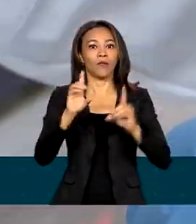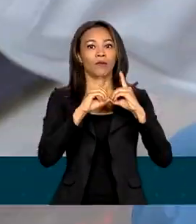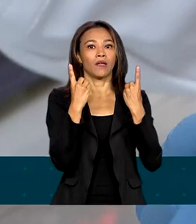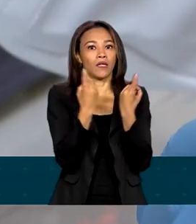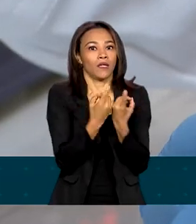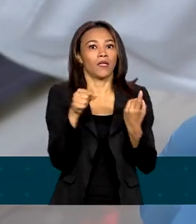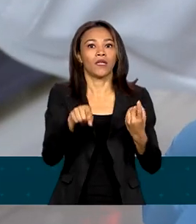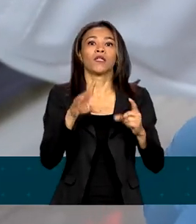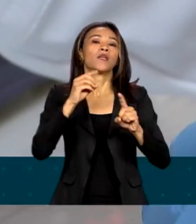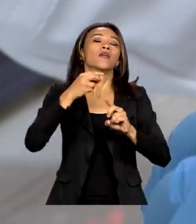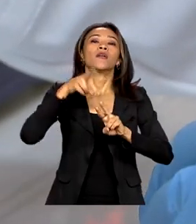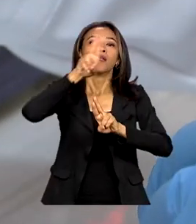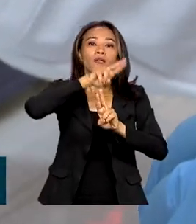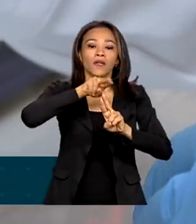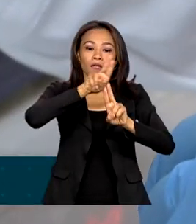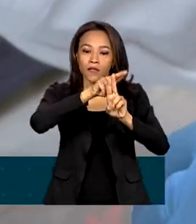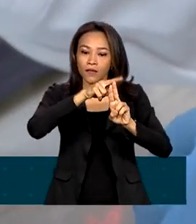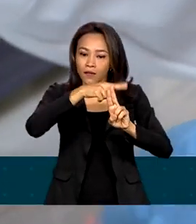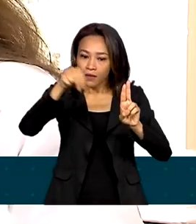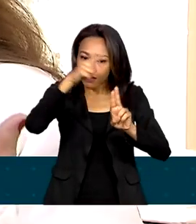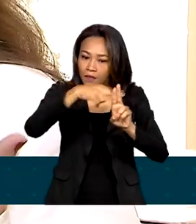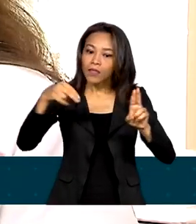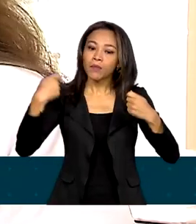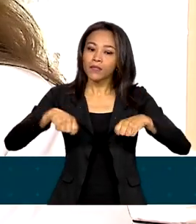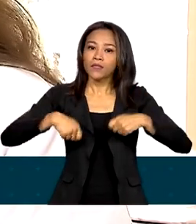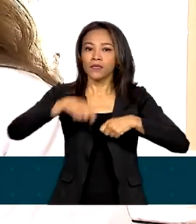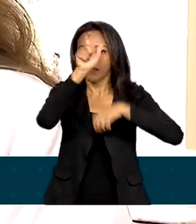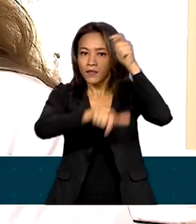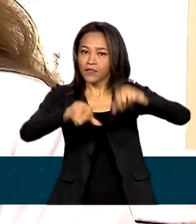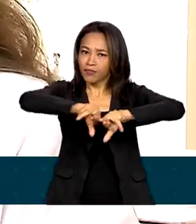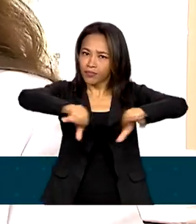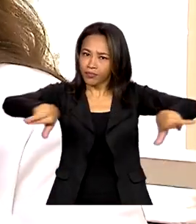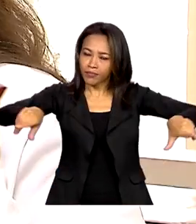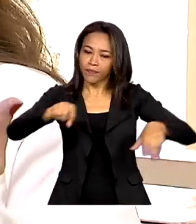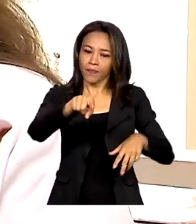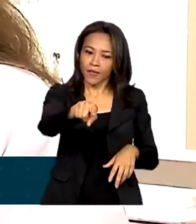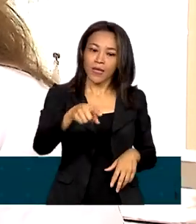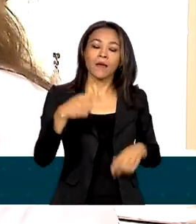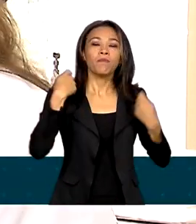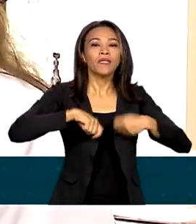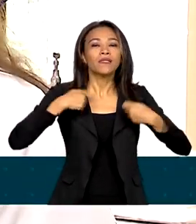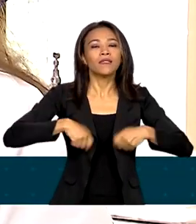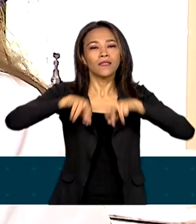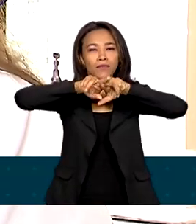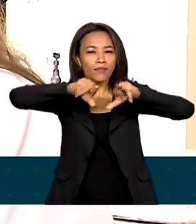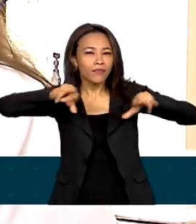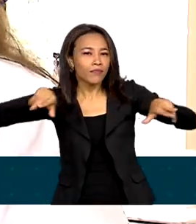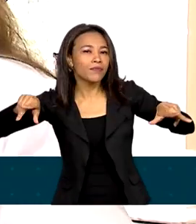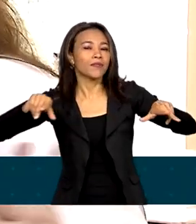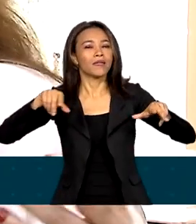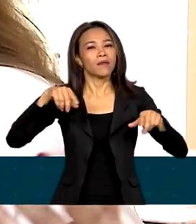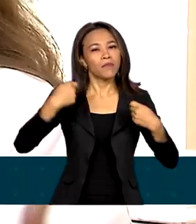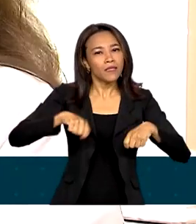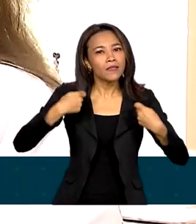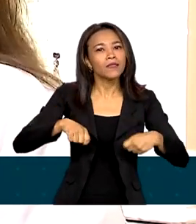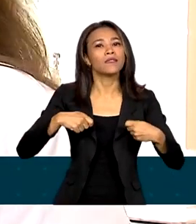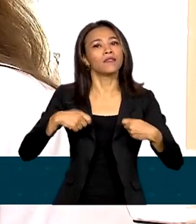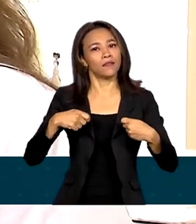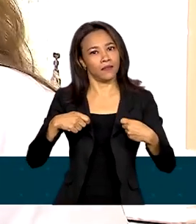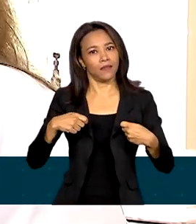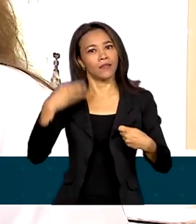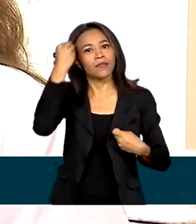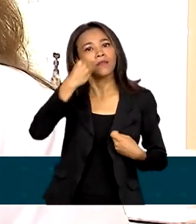preciso diversidade na ciência. Fazer uma ciência criativa, uma ciência de vanguarda. Você precisa